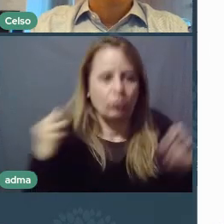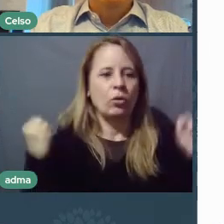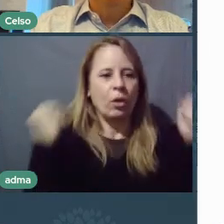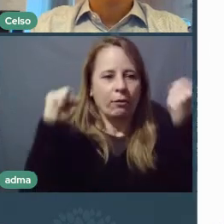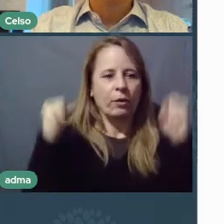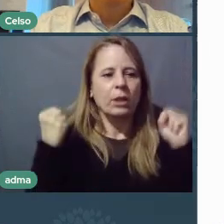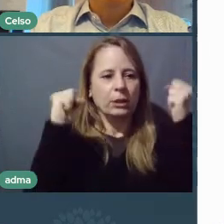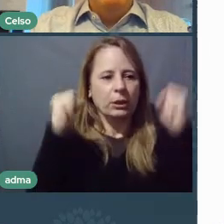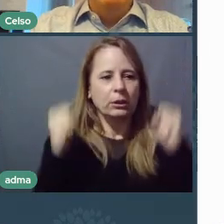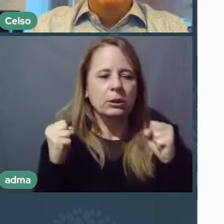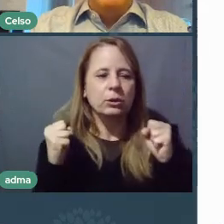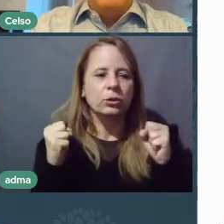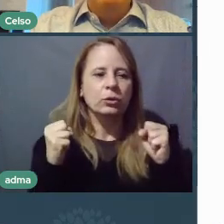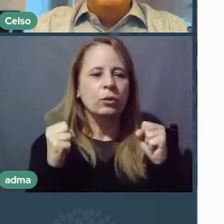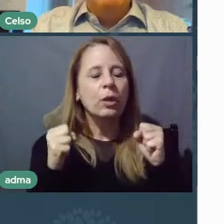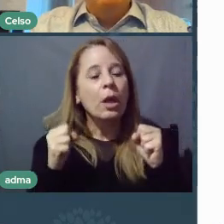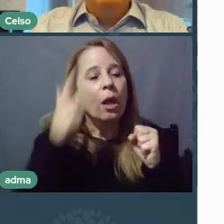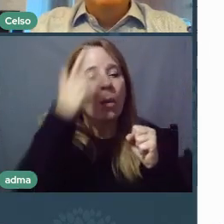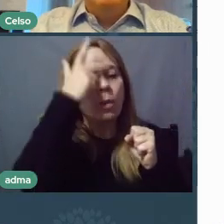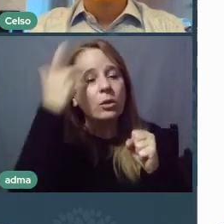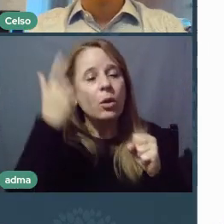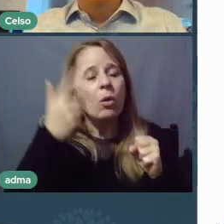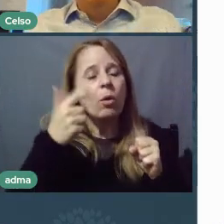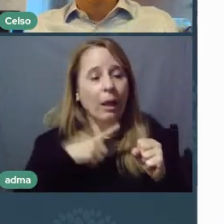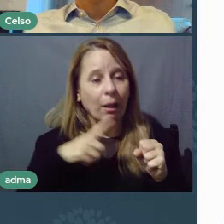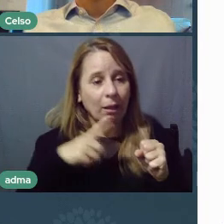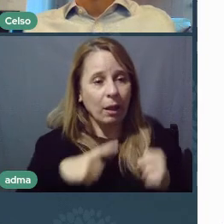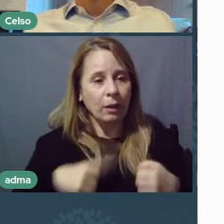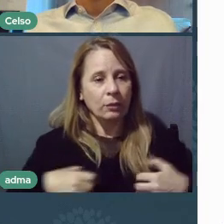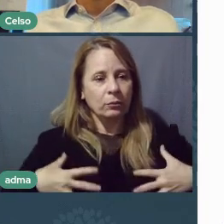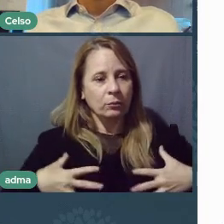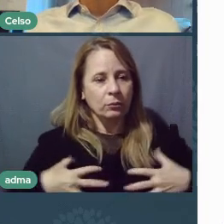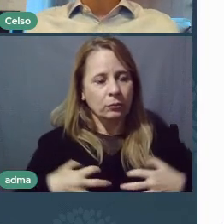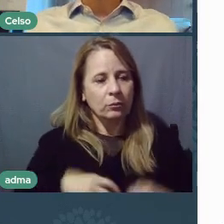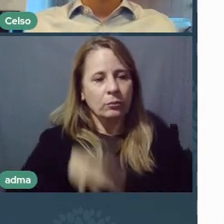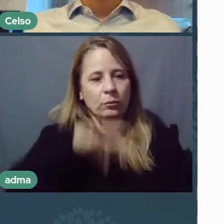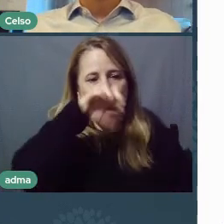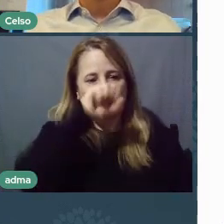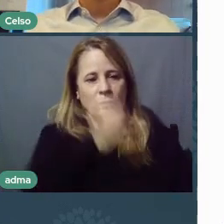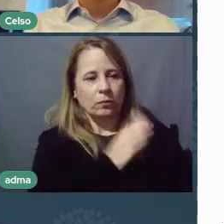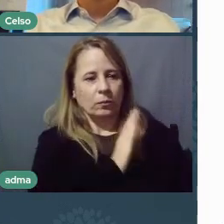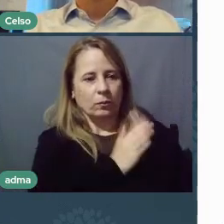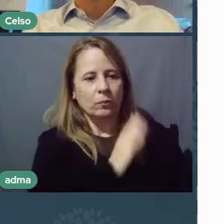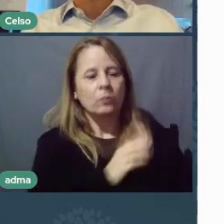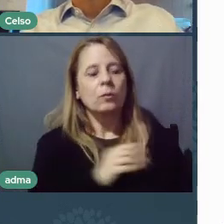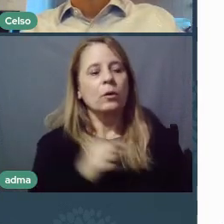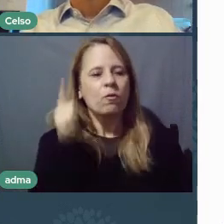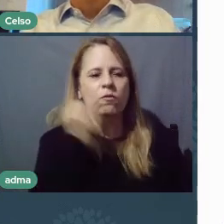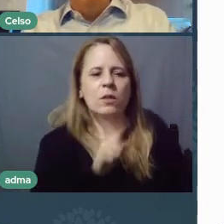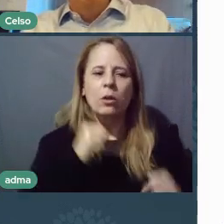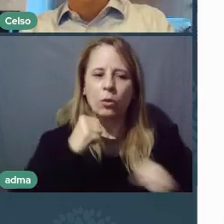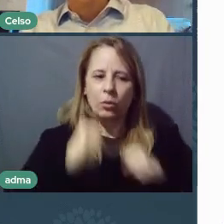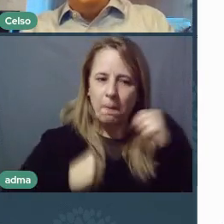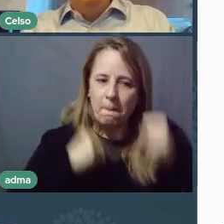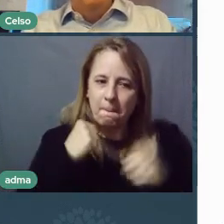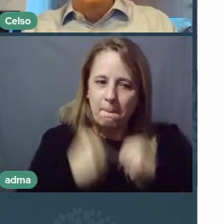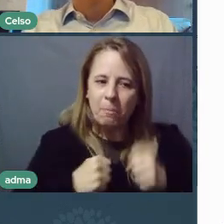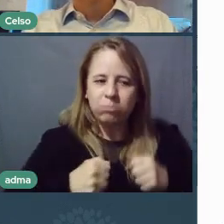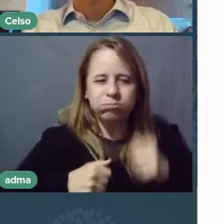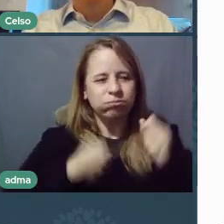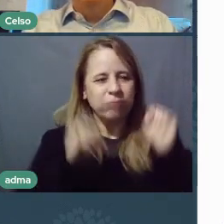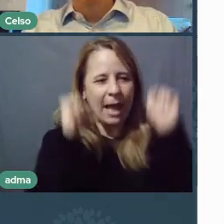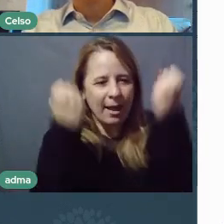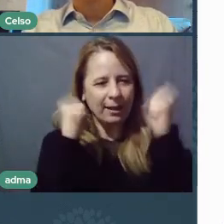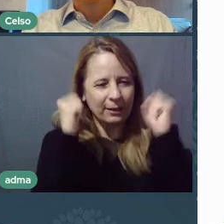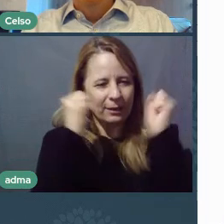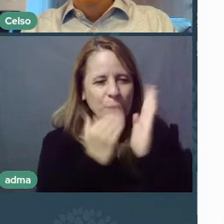exercício, então as pessoas que melhoraram a capacidade aeróbia, portanto, conseguiram fazer mais exercício, tiveram melhora